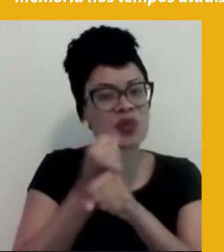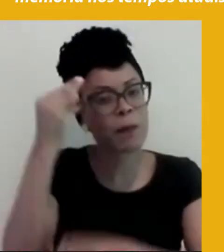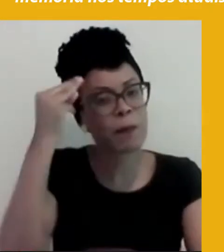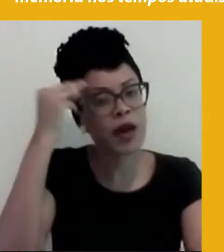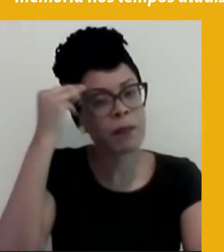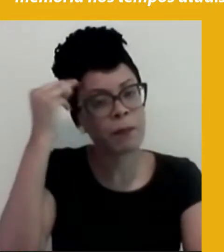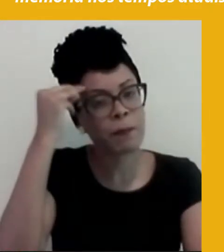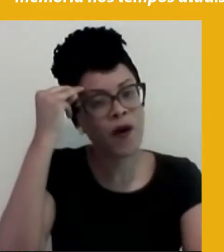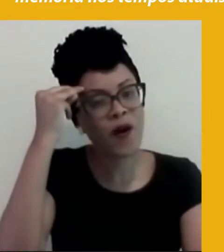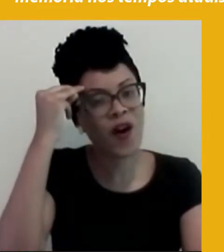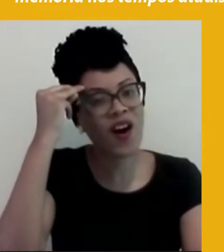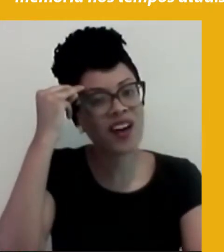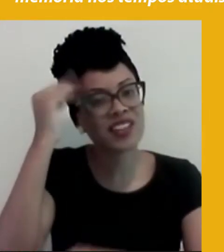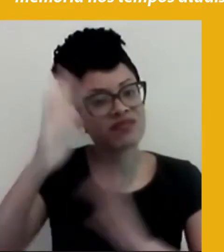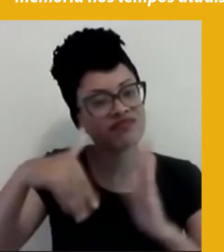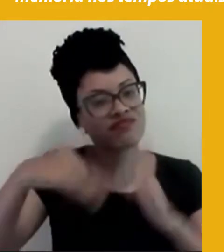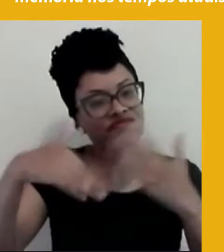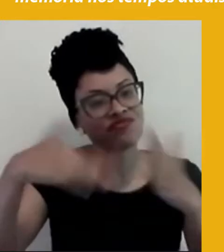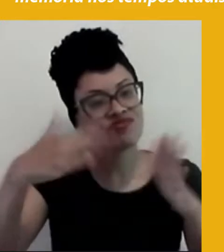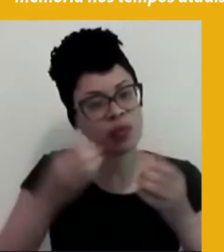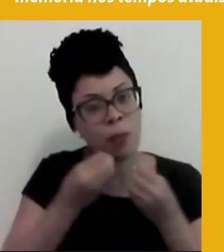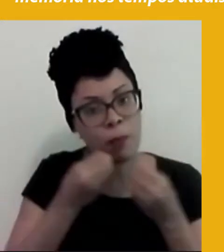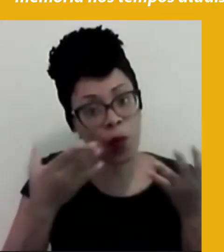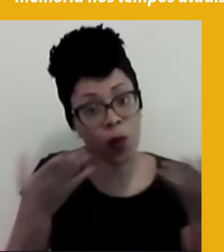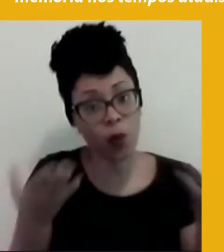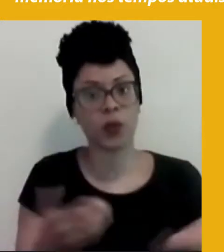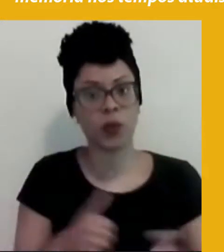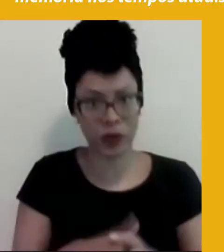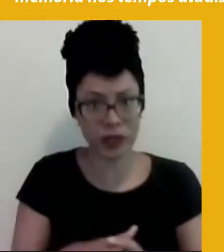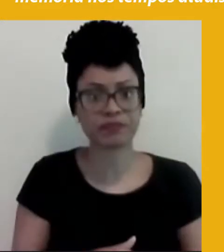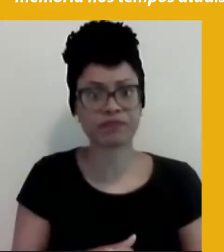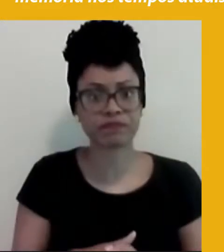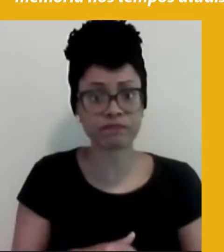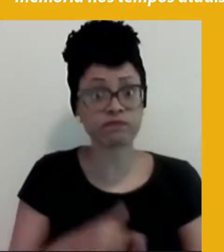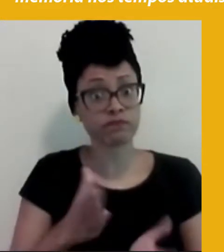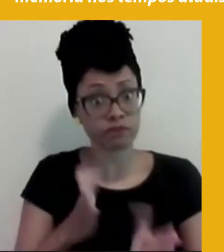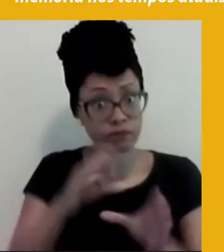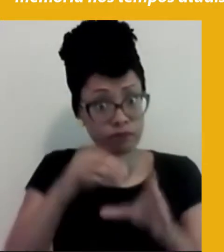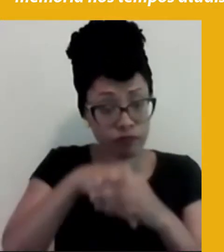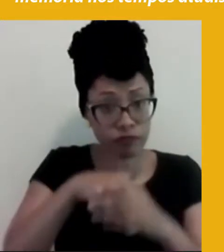fico pensando isso, que até no campo científico, né, a vacina é